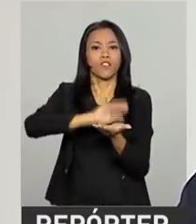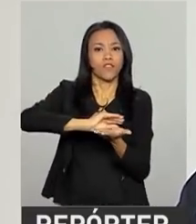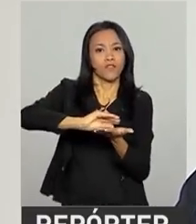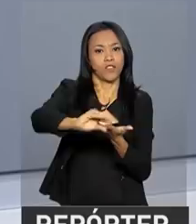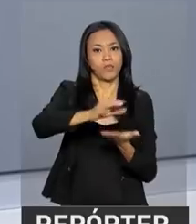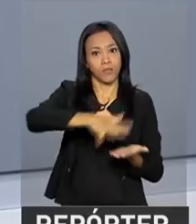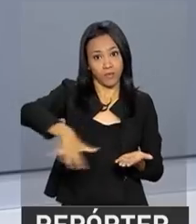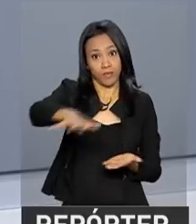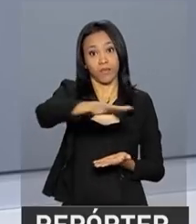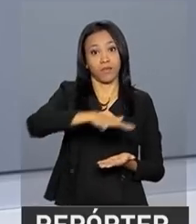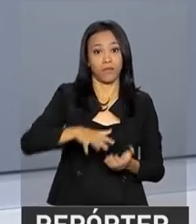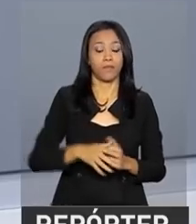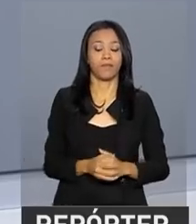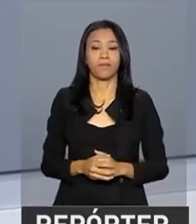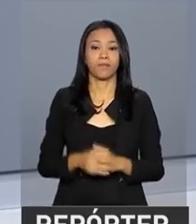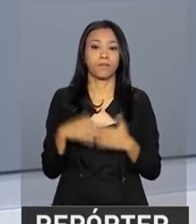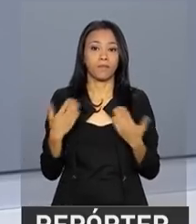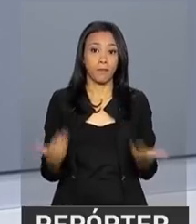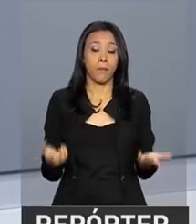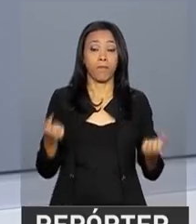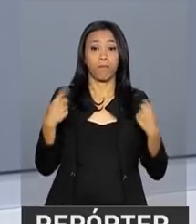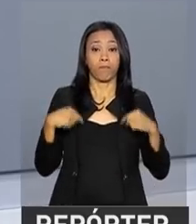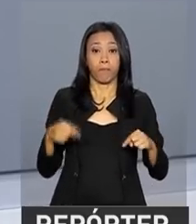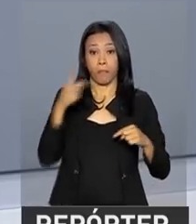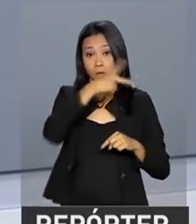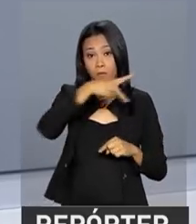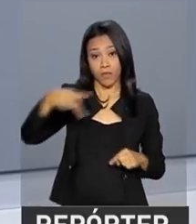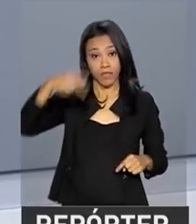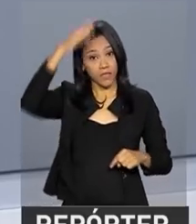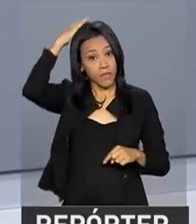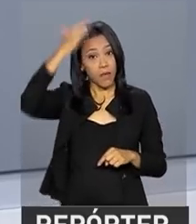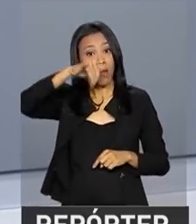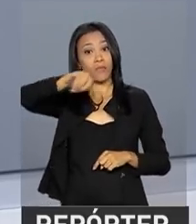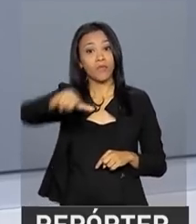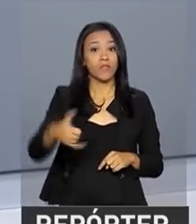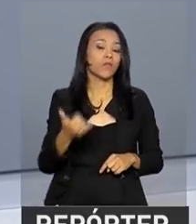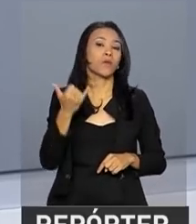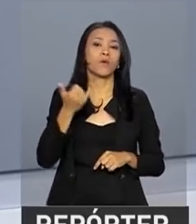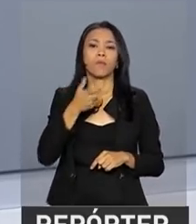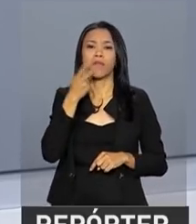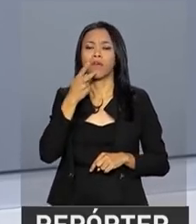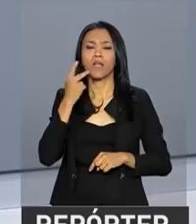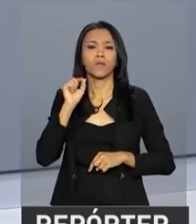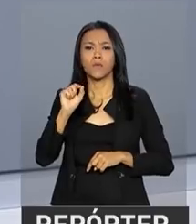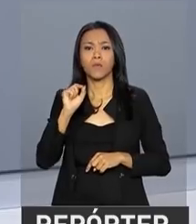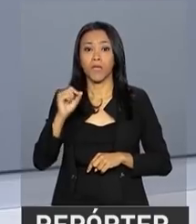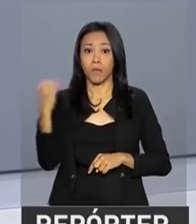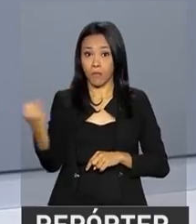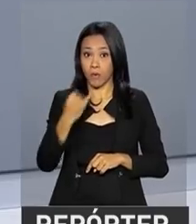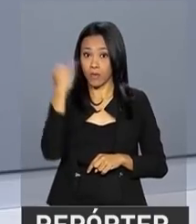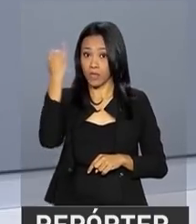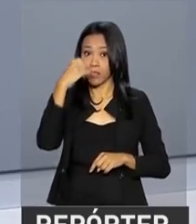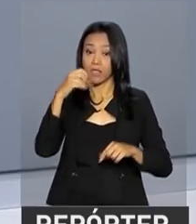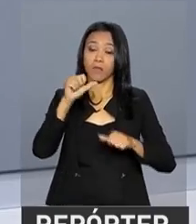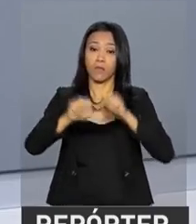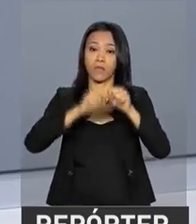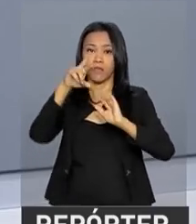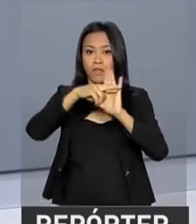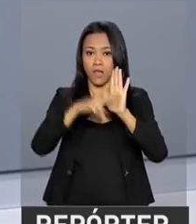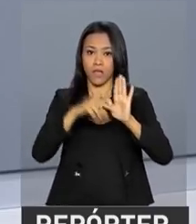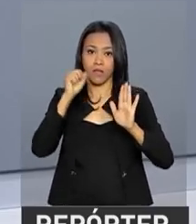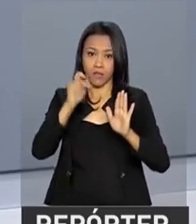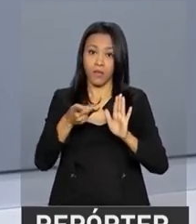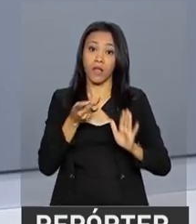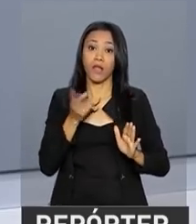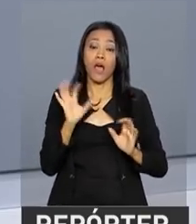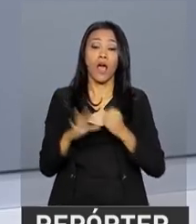necessário o presidente temer aproveitou o evento para falar sobre a importância da reforma da previdência para garantir a